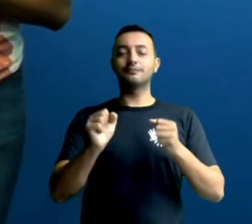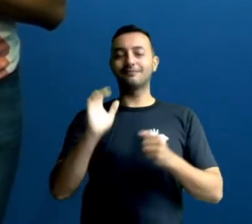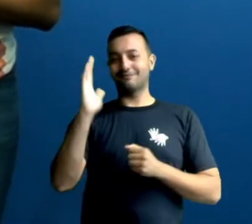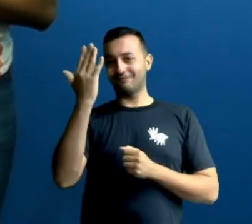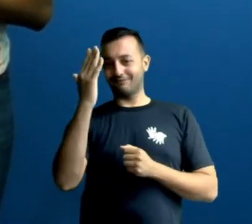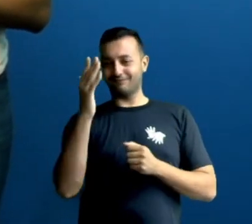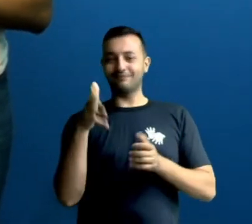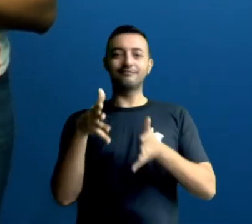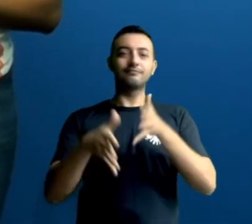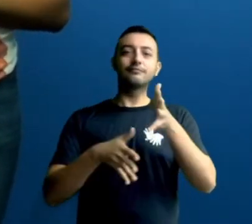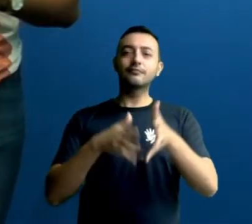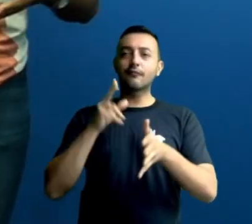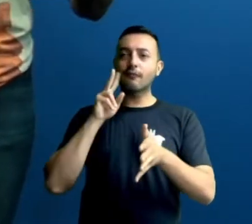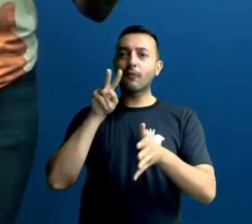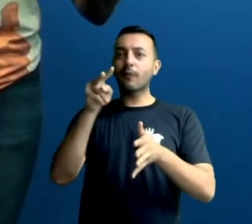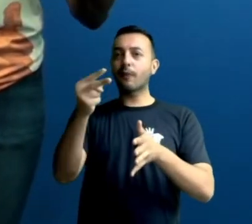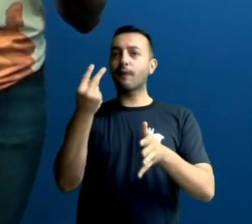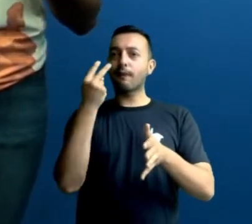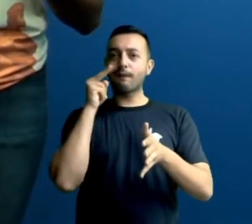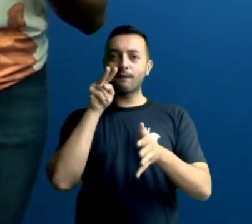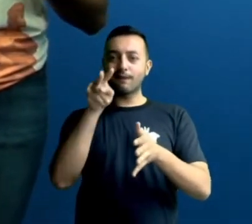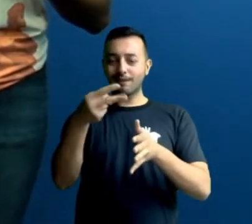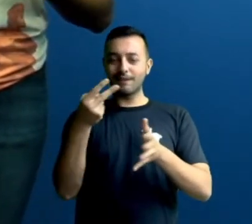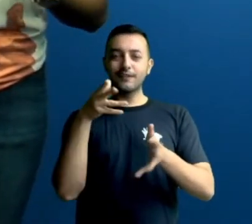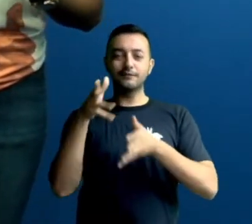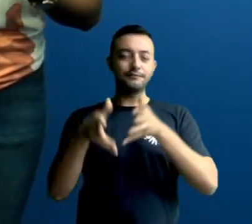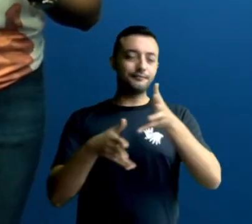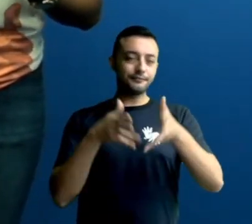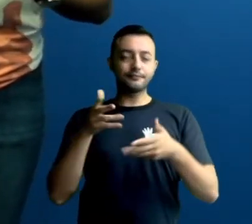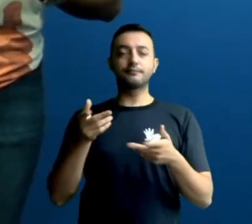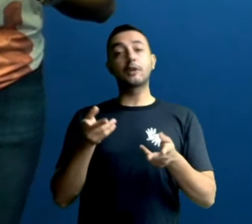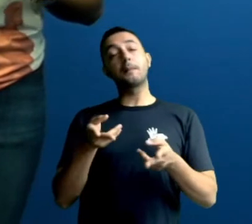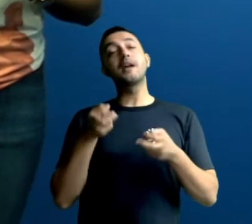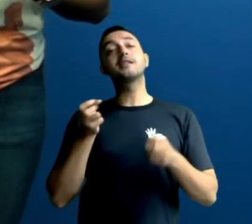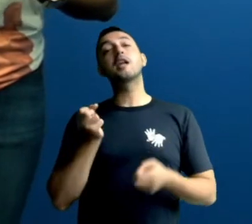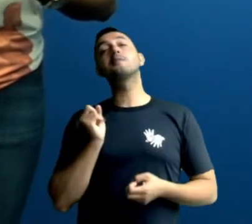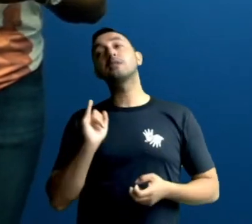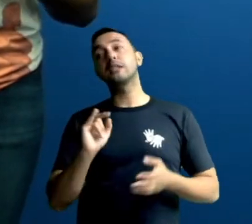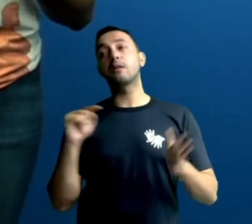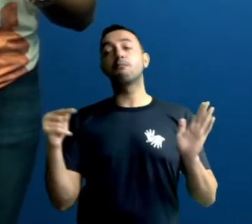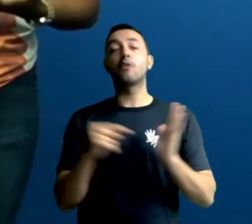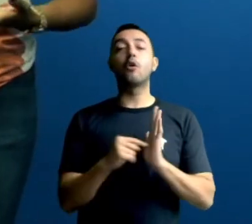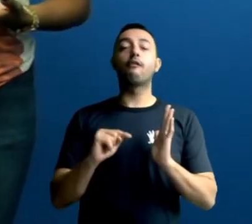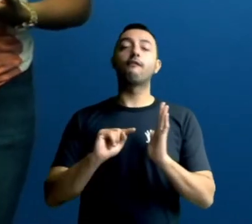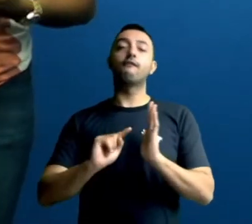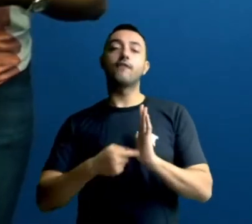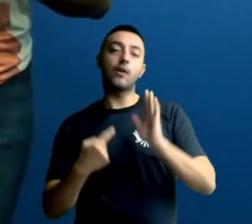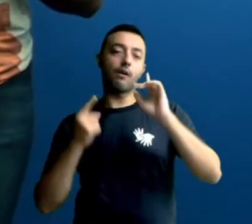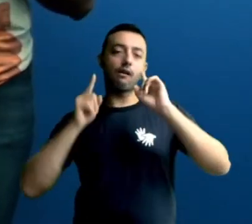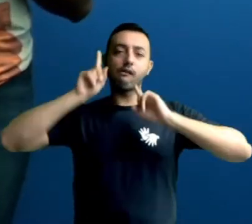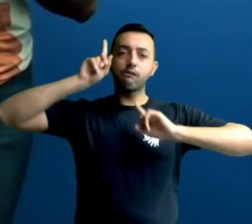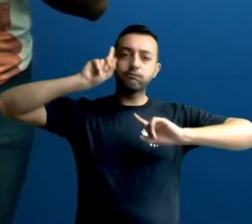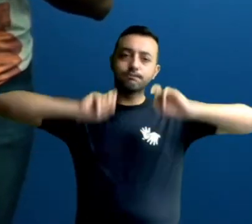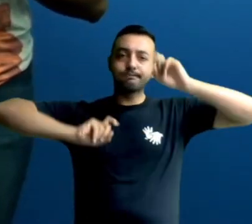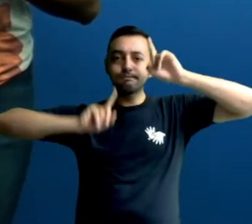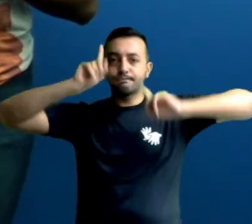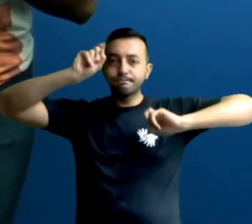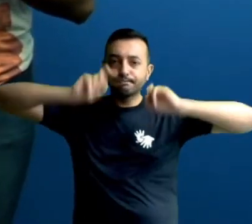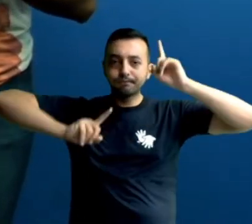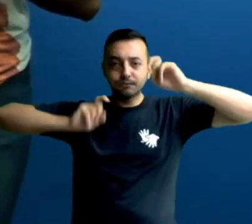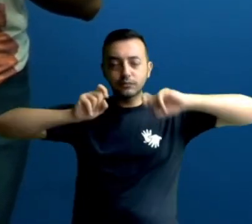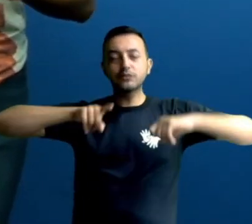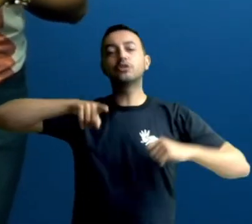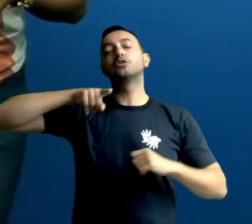respeitar pontuações. Você começa a respeitar vírgulas, você começa a ter entonação, o seu discurso vai